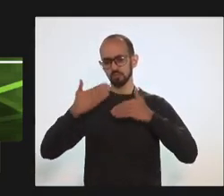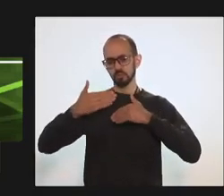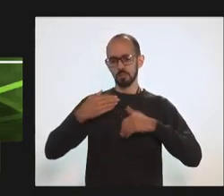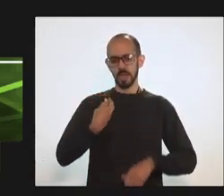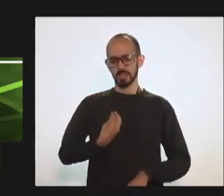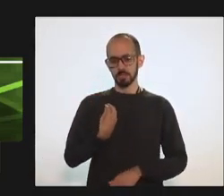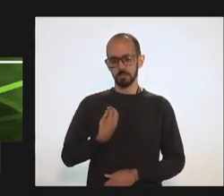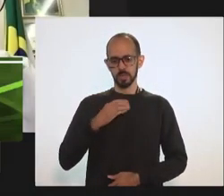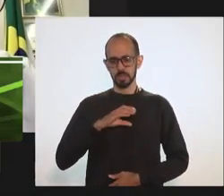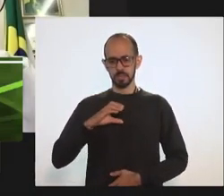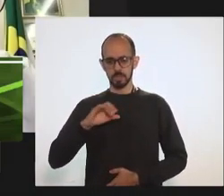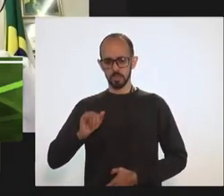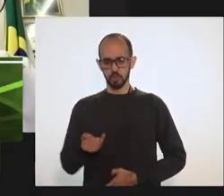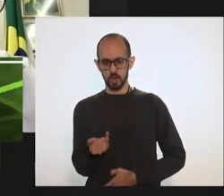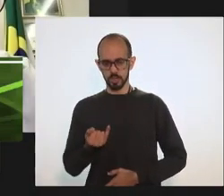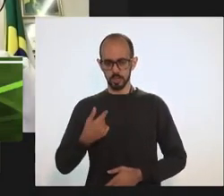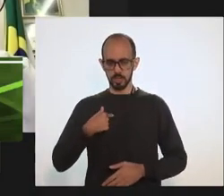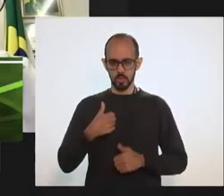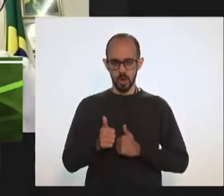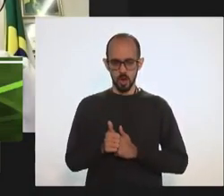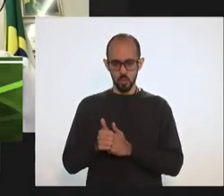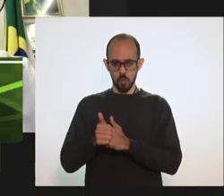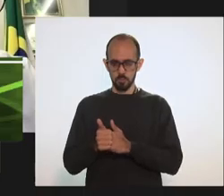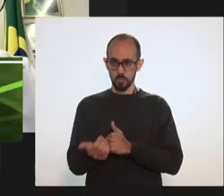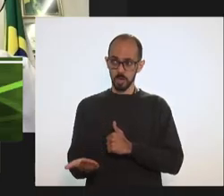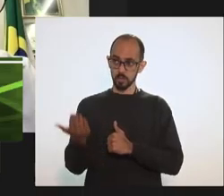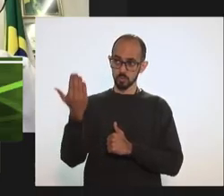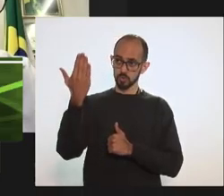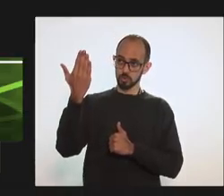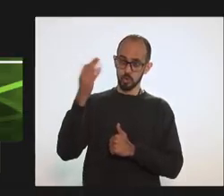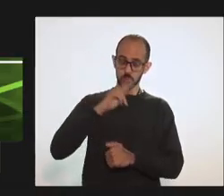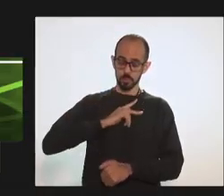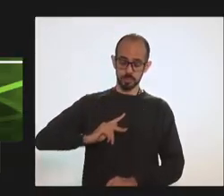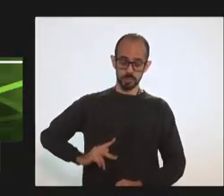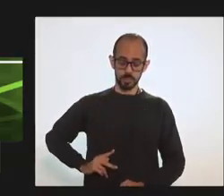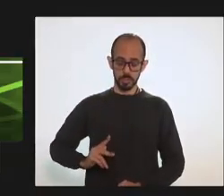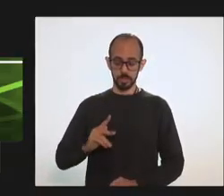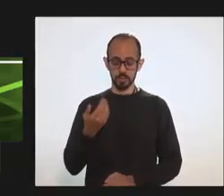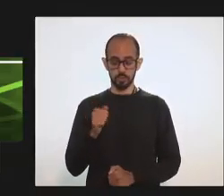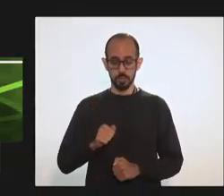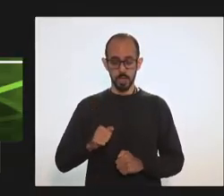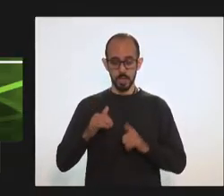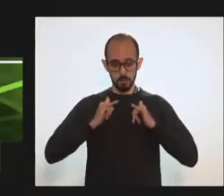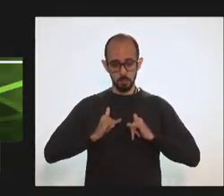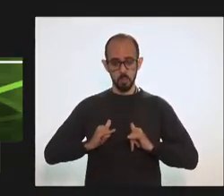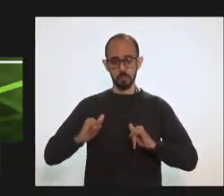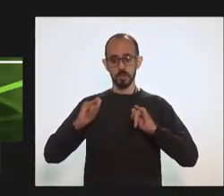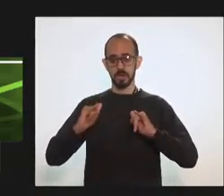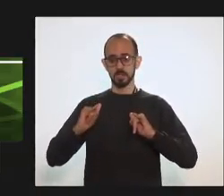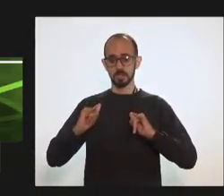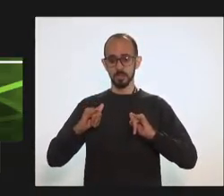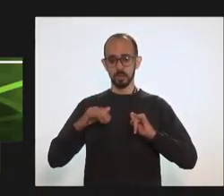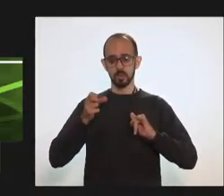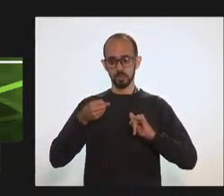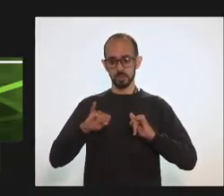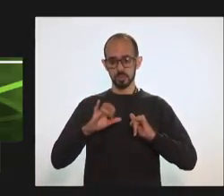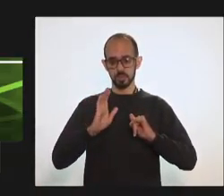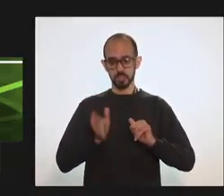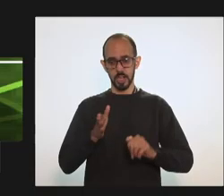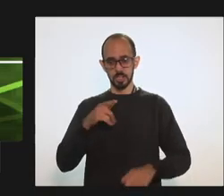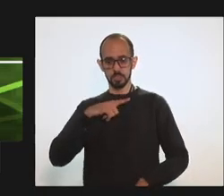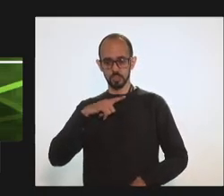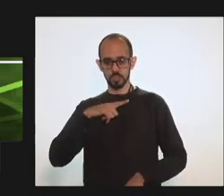e principalmente aprender muito com os membros dessa comissão. Eu não tenho dúvida que vai ser mais um agregado aos